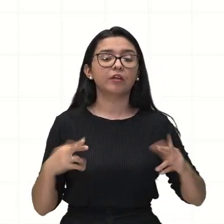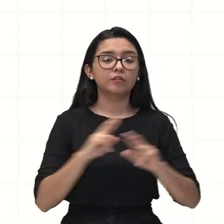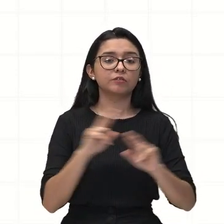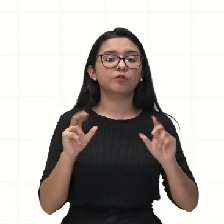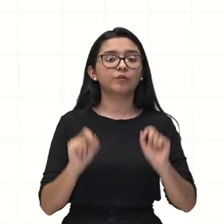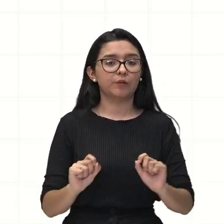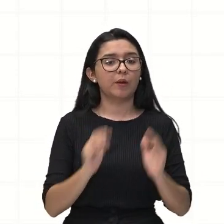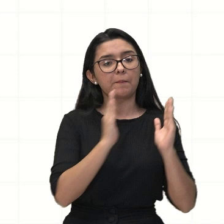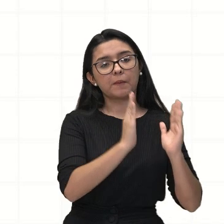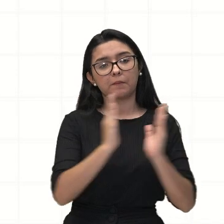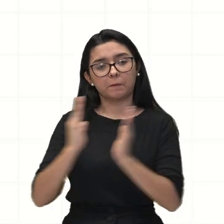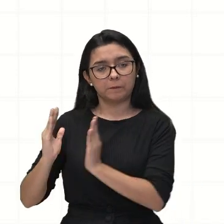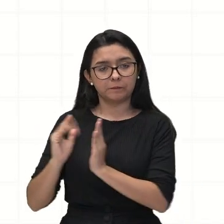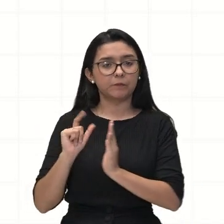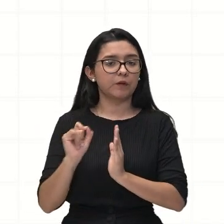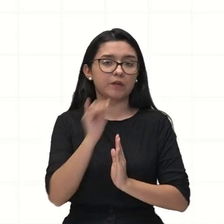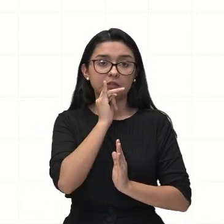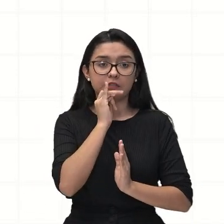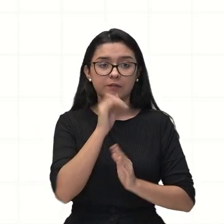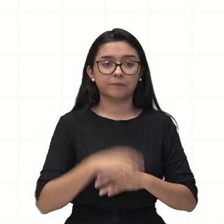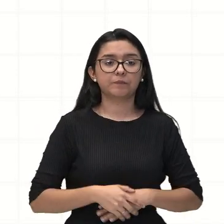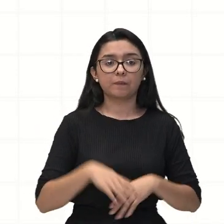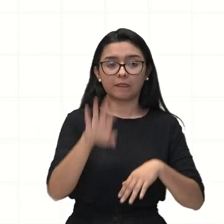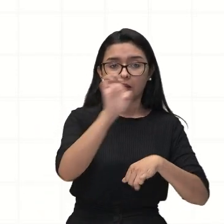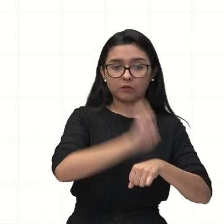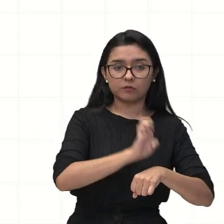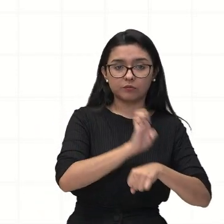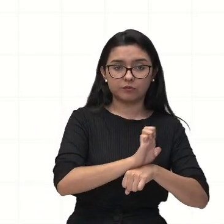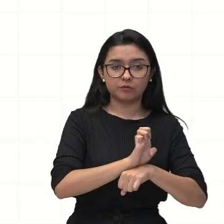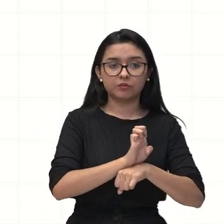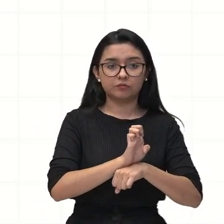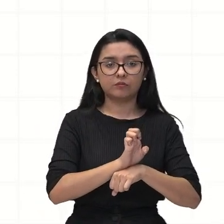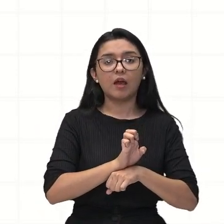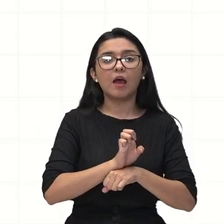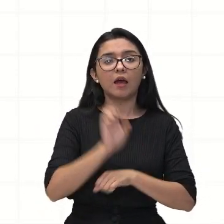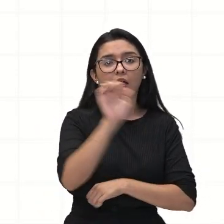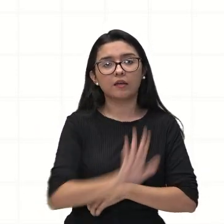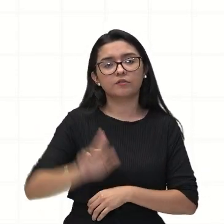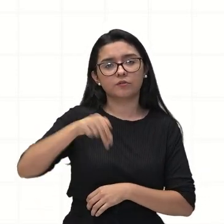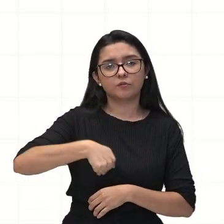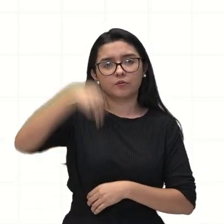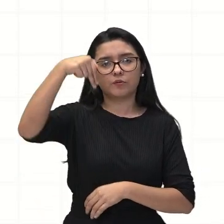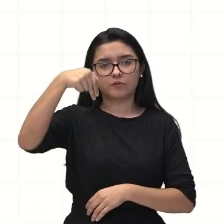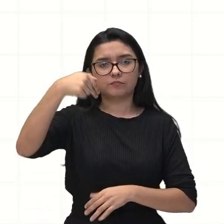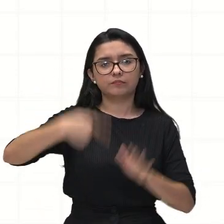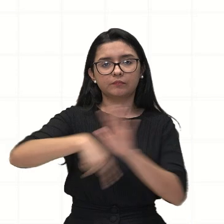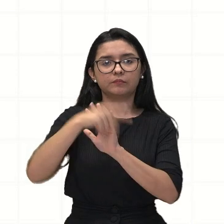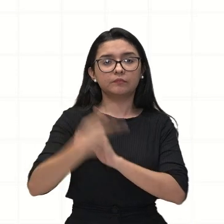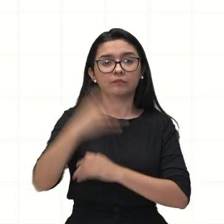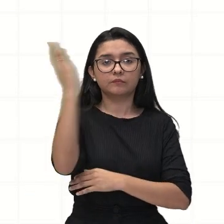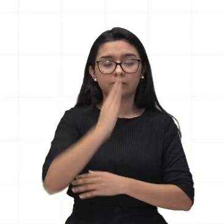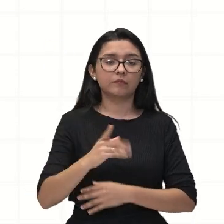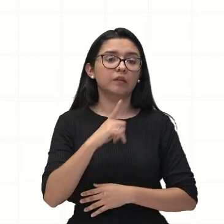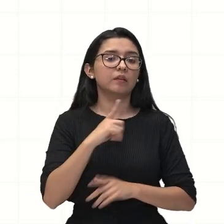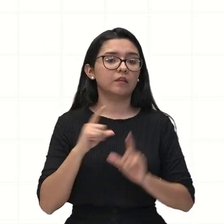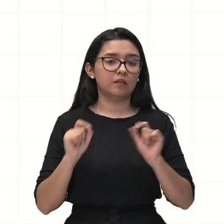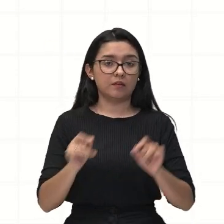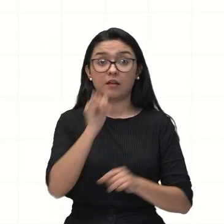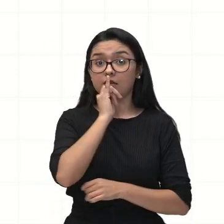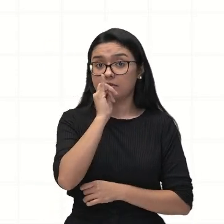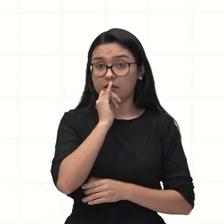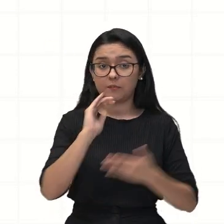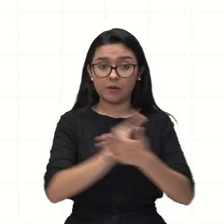relacionando aqui os estados, né, que compõem a região norte. Aí nós temos aqui